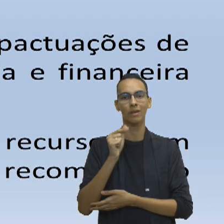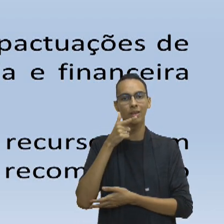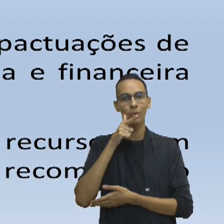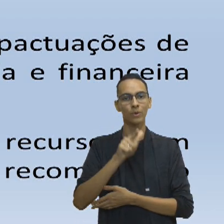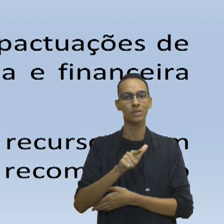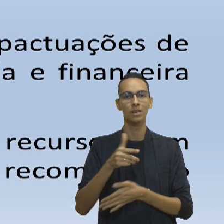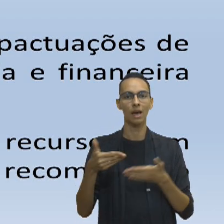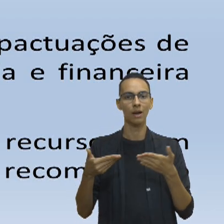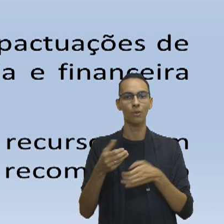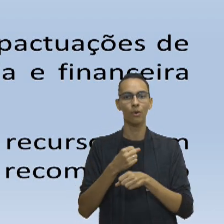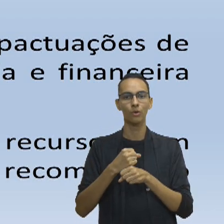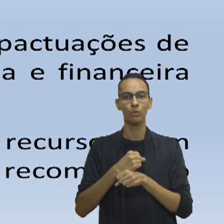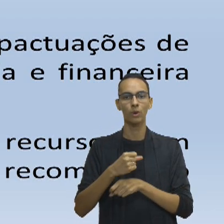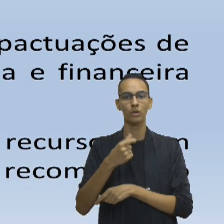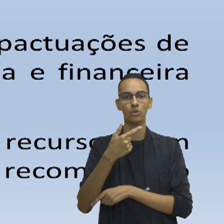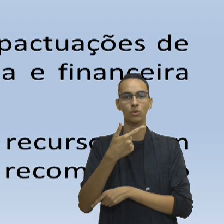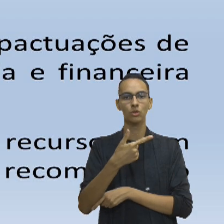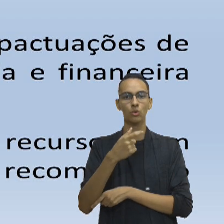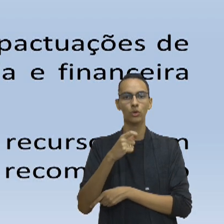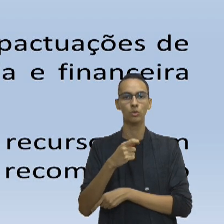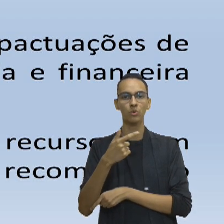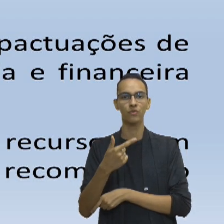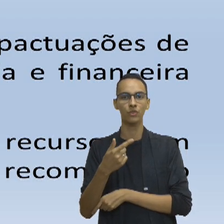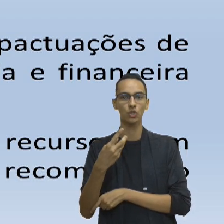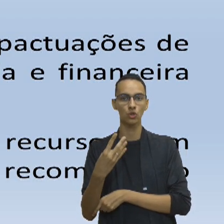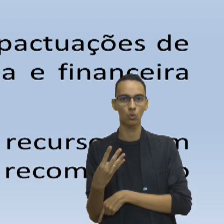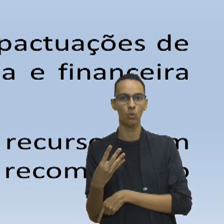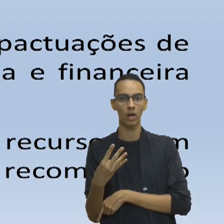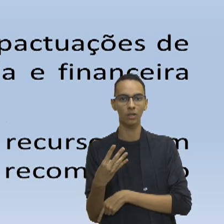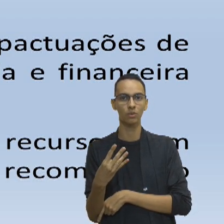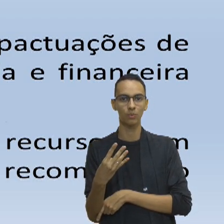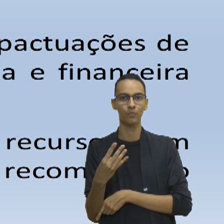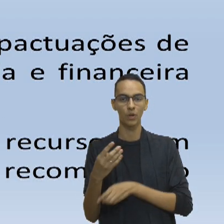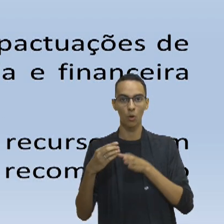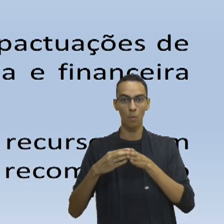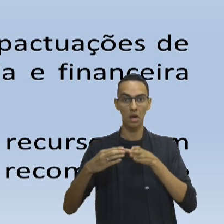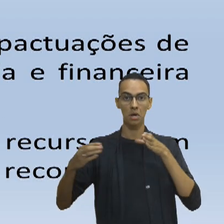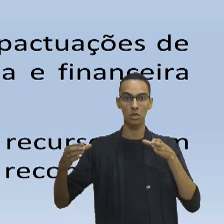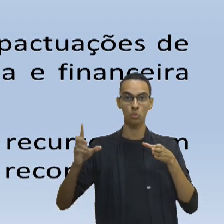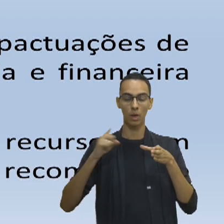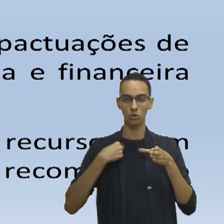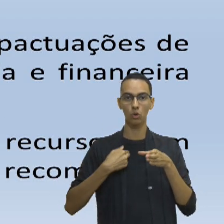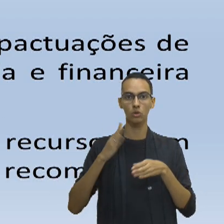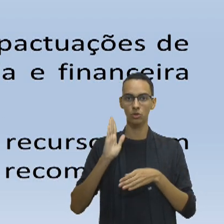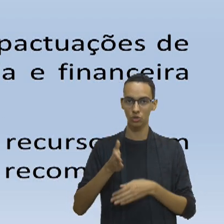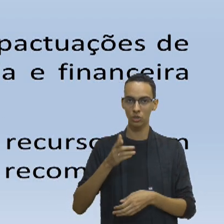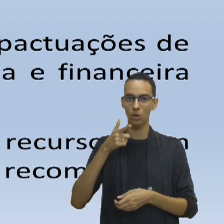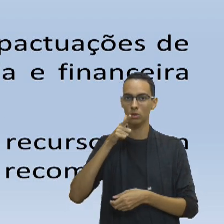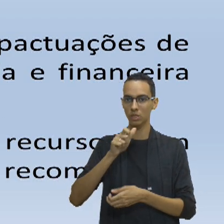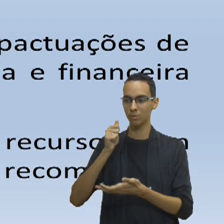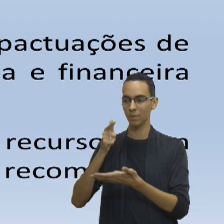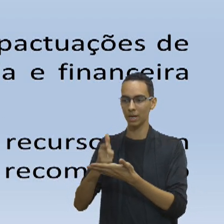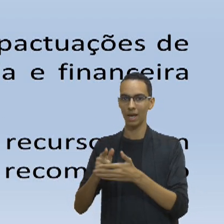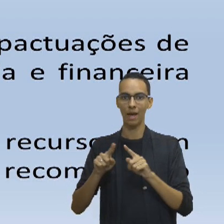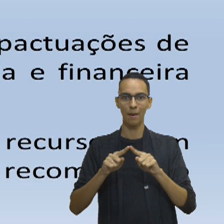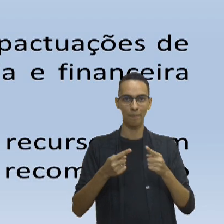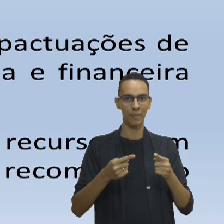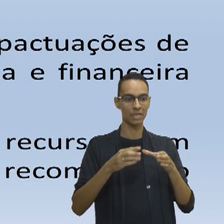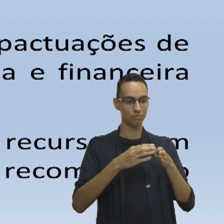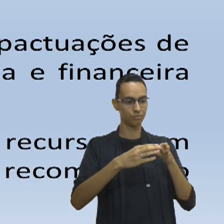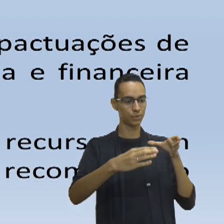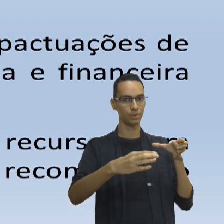que ainda não foi pago, uma parte já foi paga, mas grande parte a gente ainda precisa pagar, né?